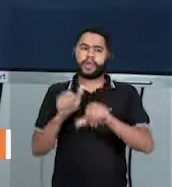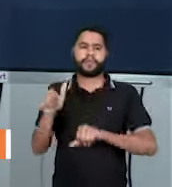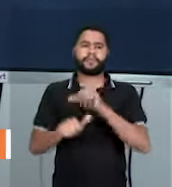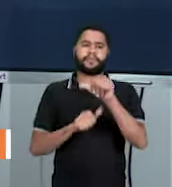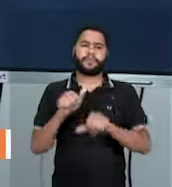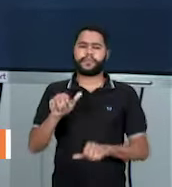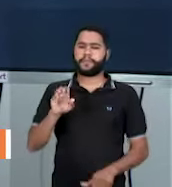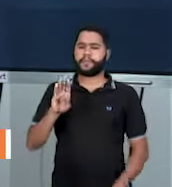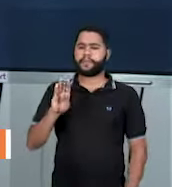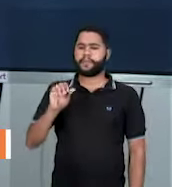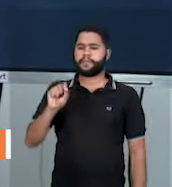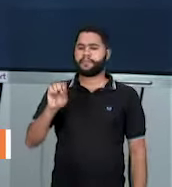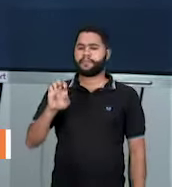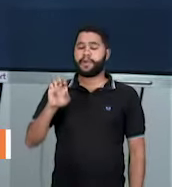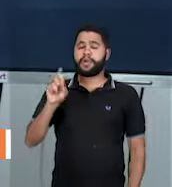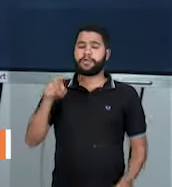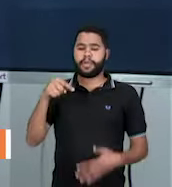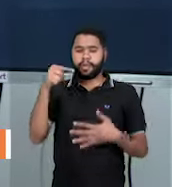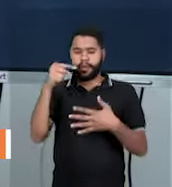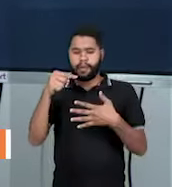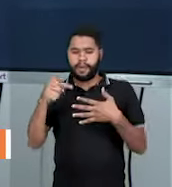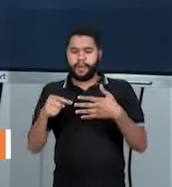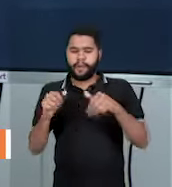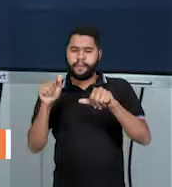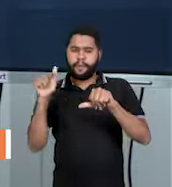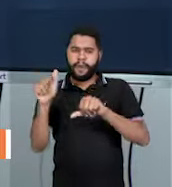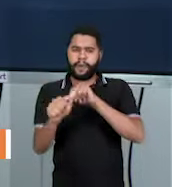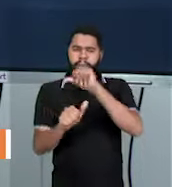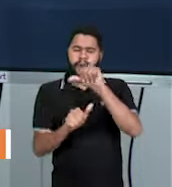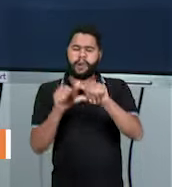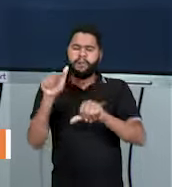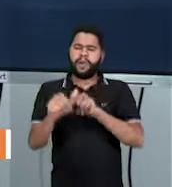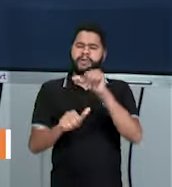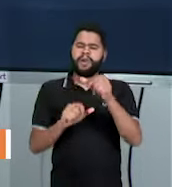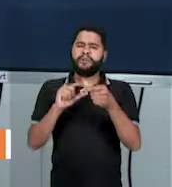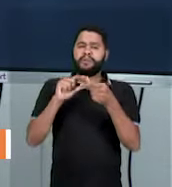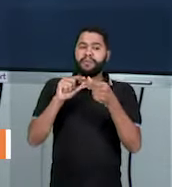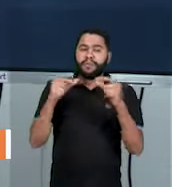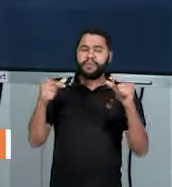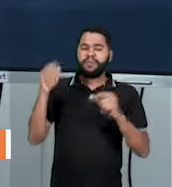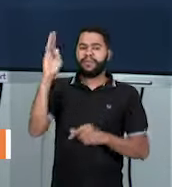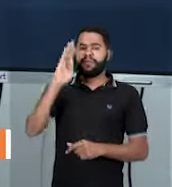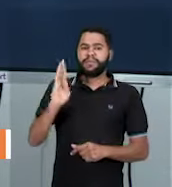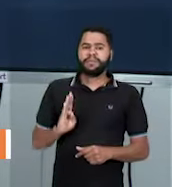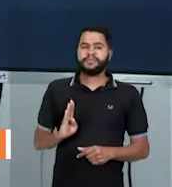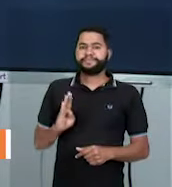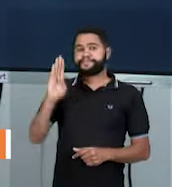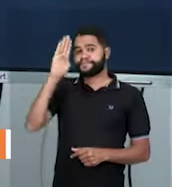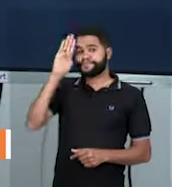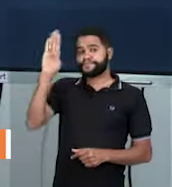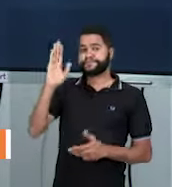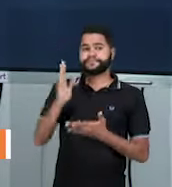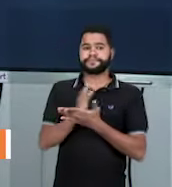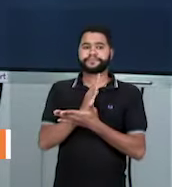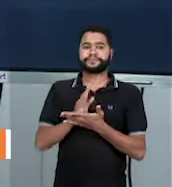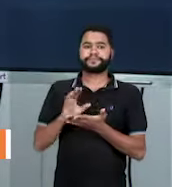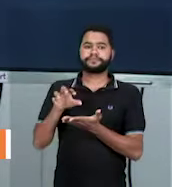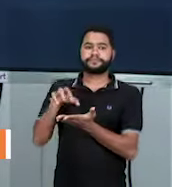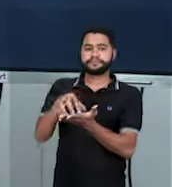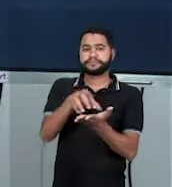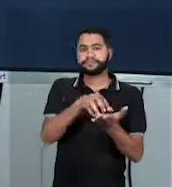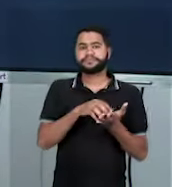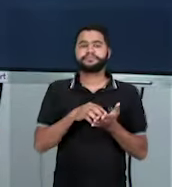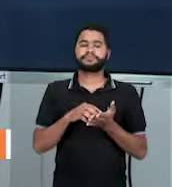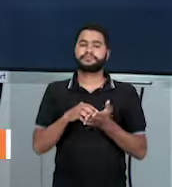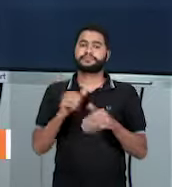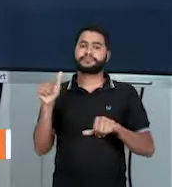reformas de base são um conjunto de reformas, né, nas estruturas brasileiras, dando destaque a alguns setores, como a